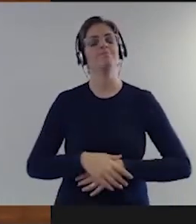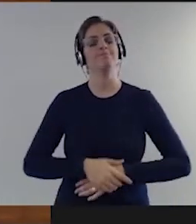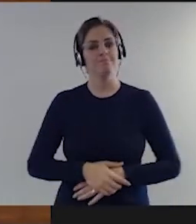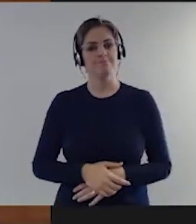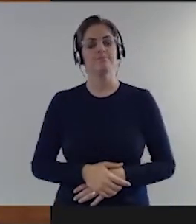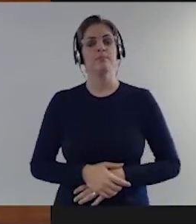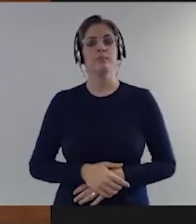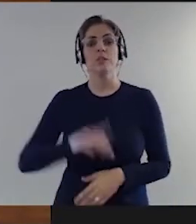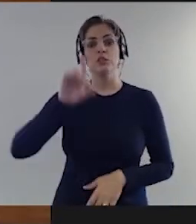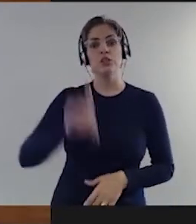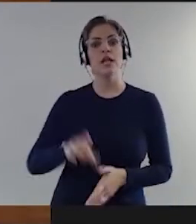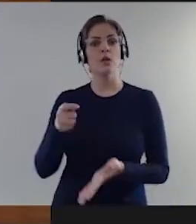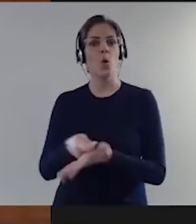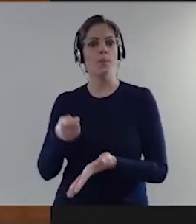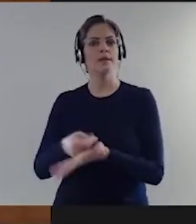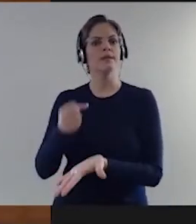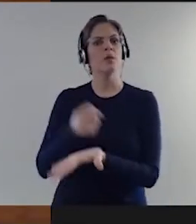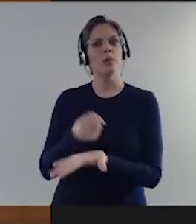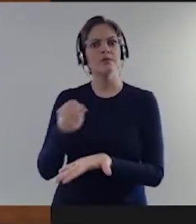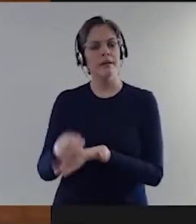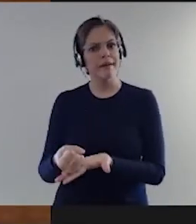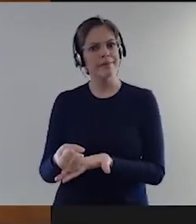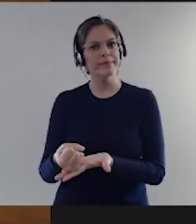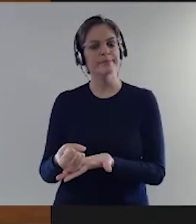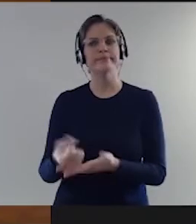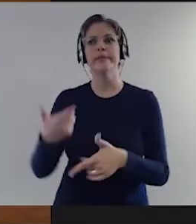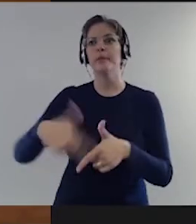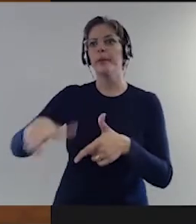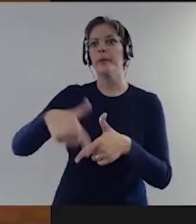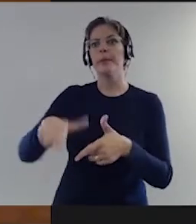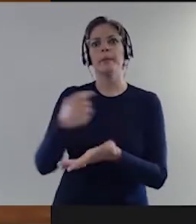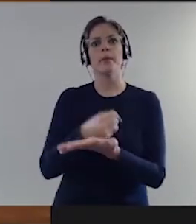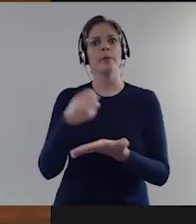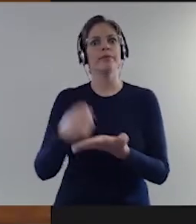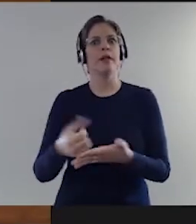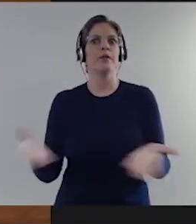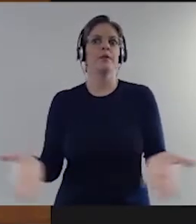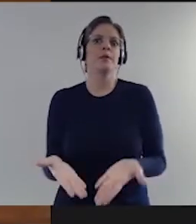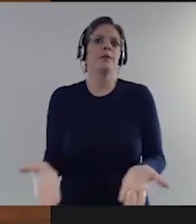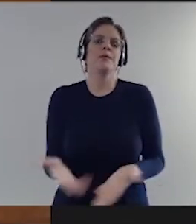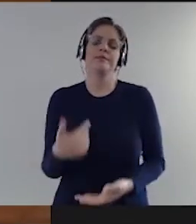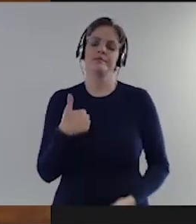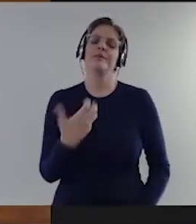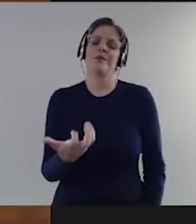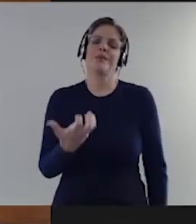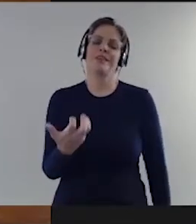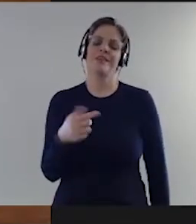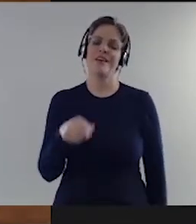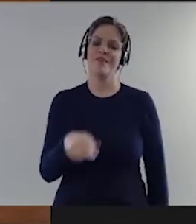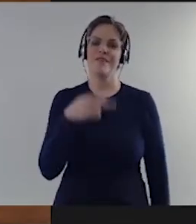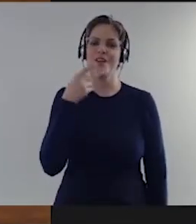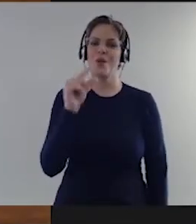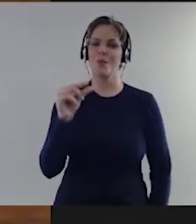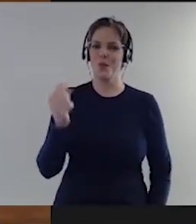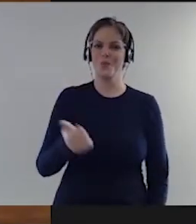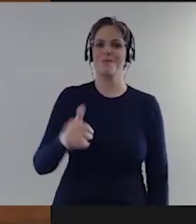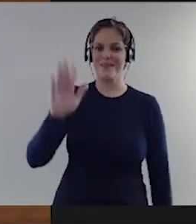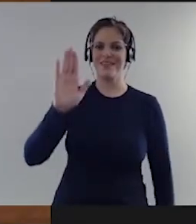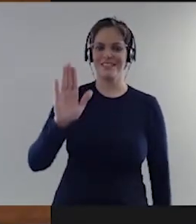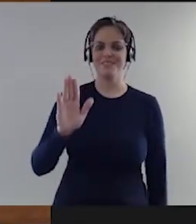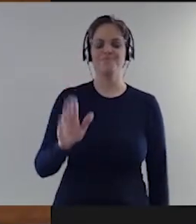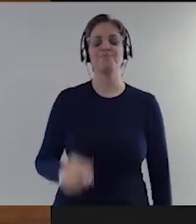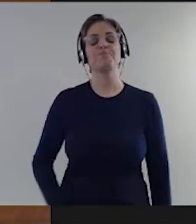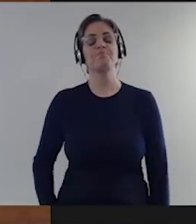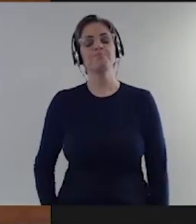das obrigações e dos contratos, e aí a crise do contrato, sobre a qual eu pretendo me demorar um pouquinho mais,